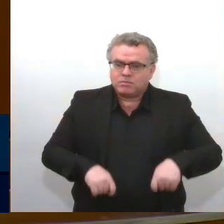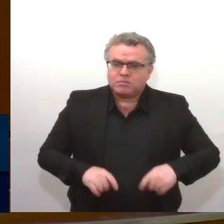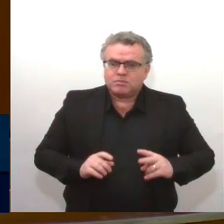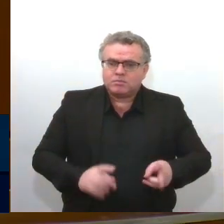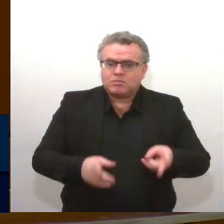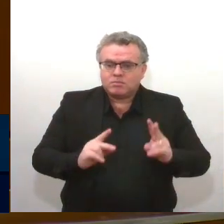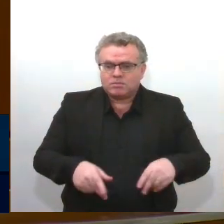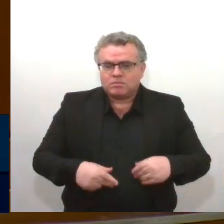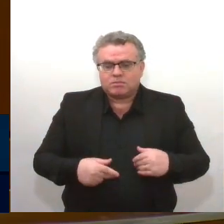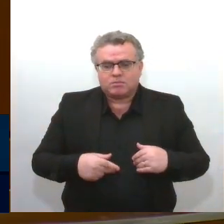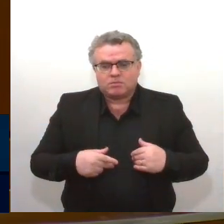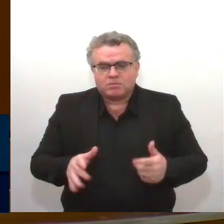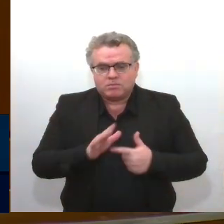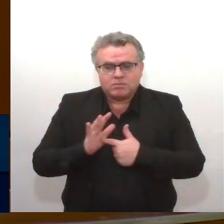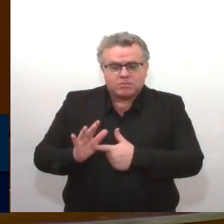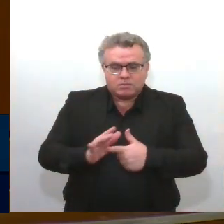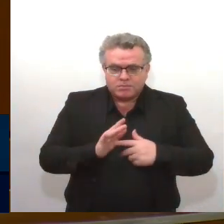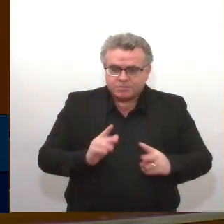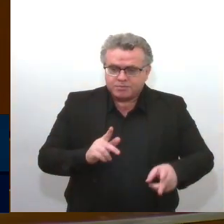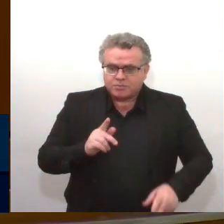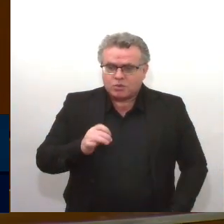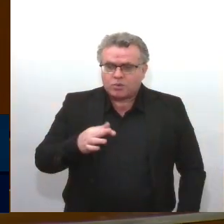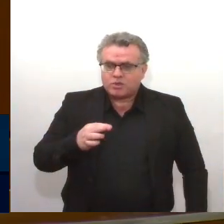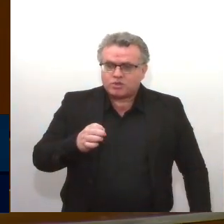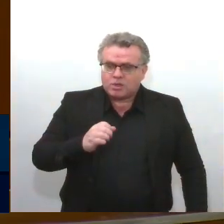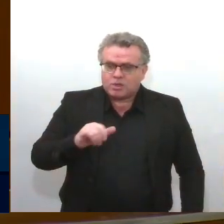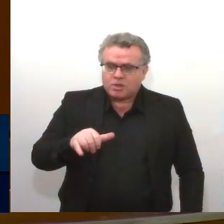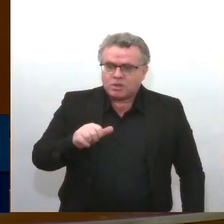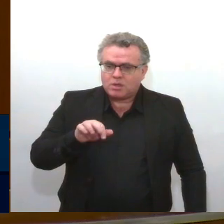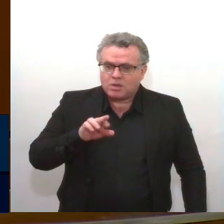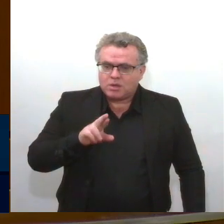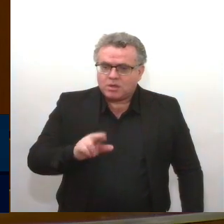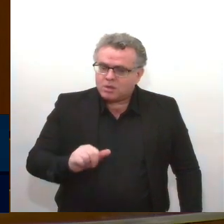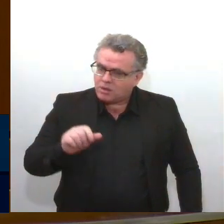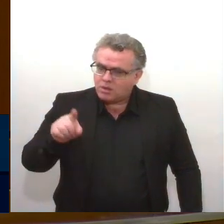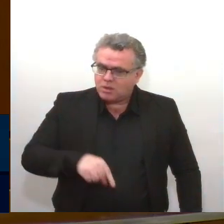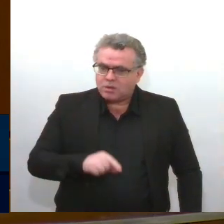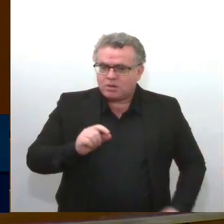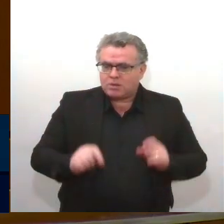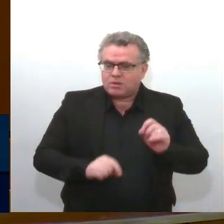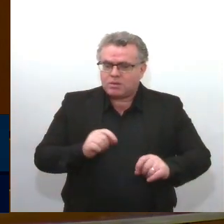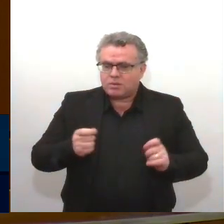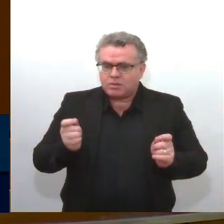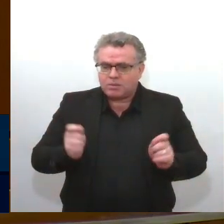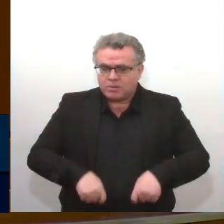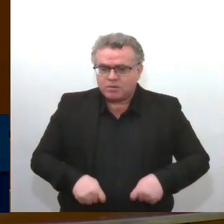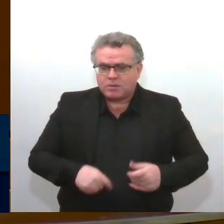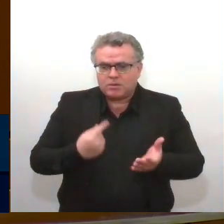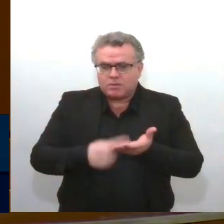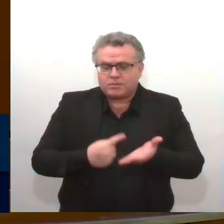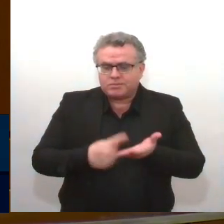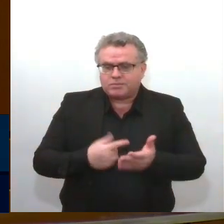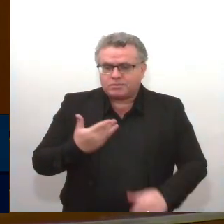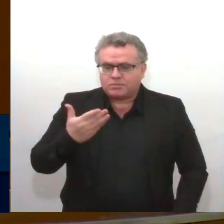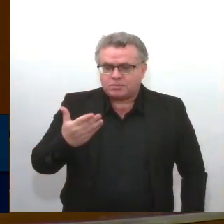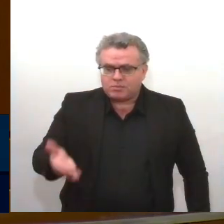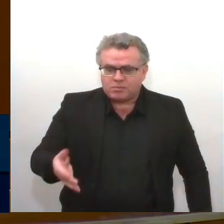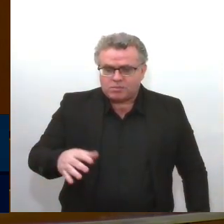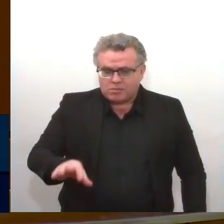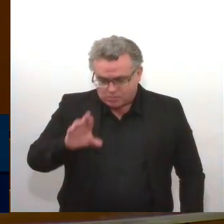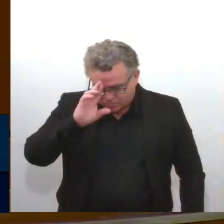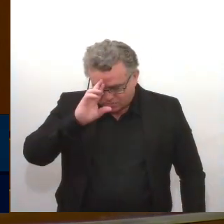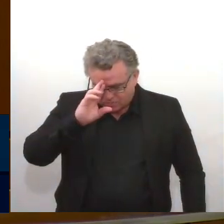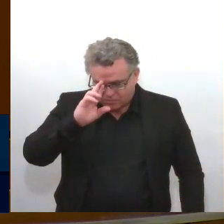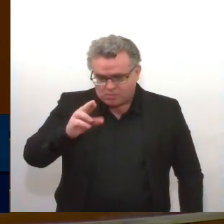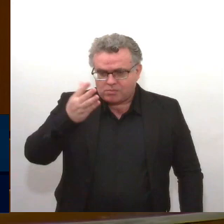Guajará que é uma obra que tá no coração como prioridade inclusive quero aqui na pessoa do nosso chefe da casa civil aqui que olho com carinho vejo